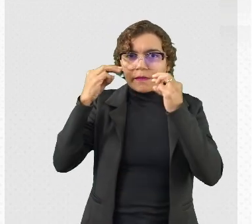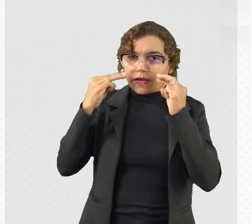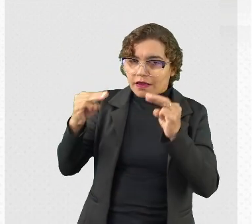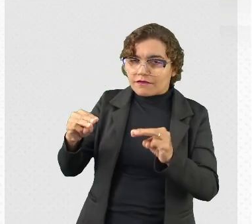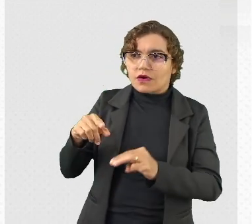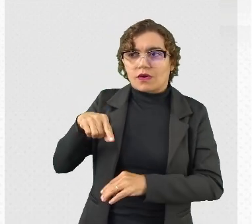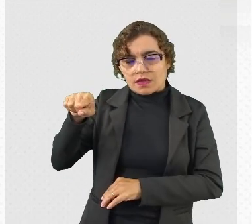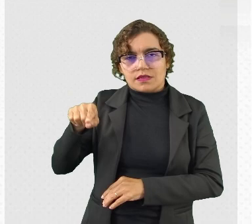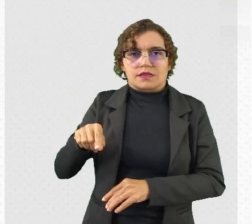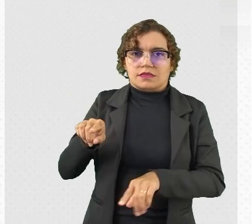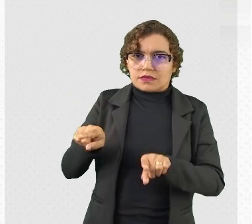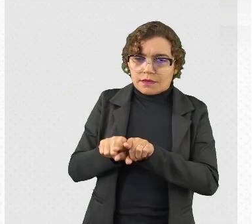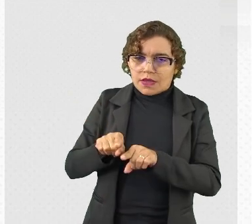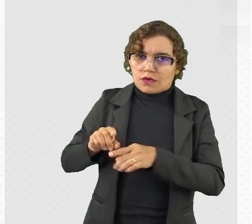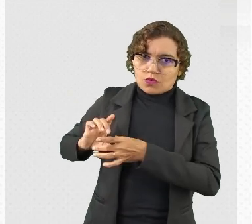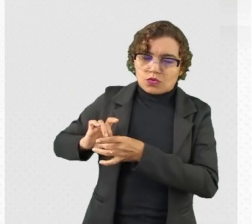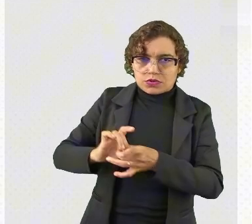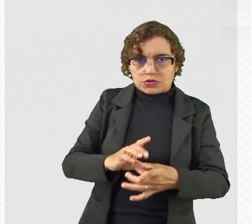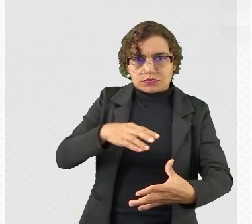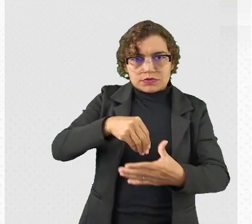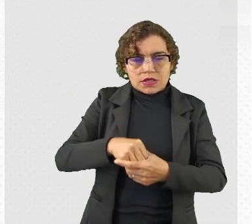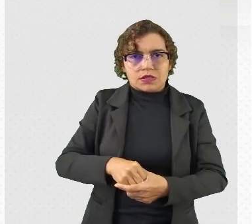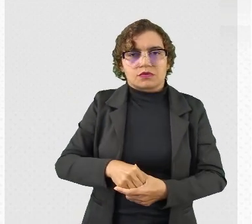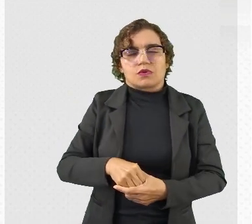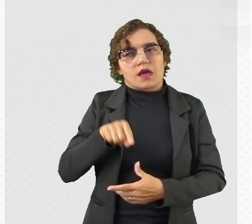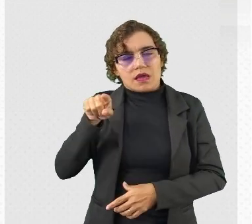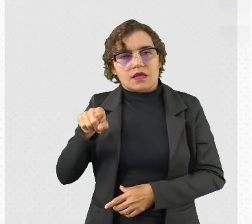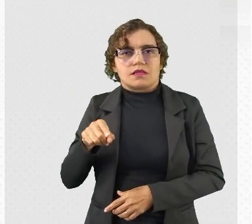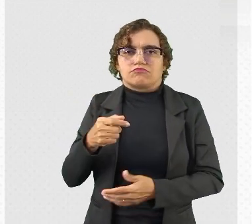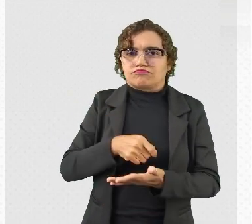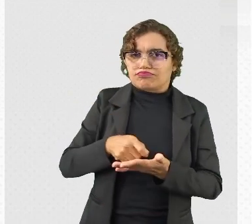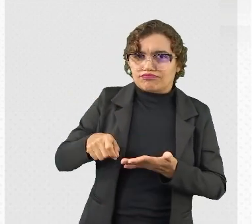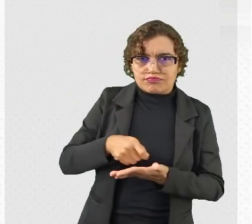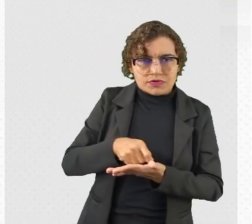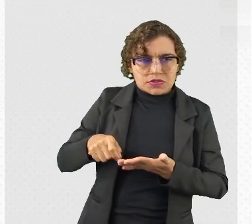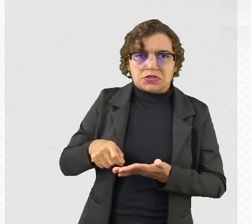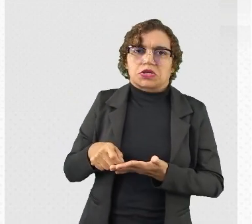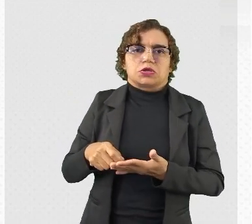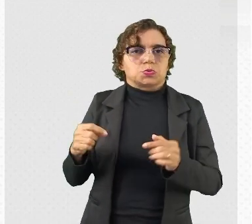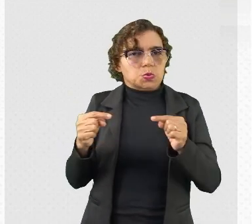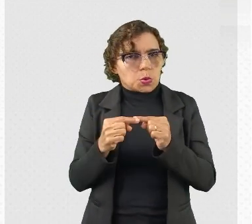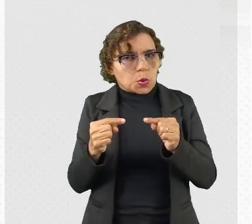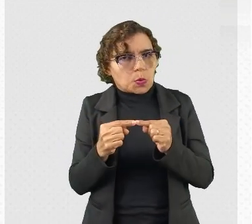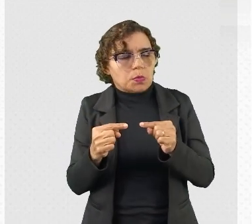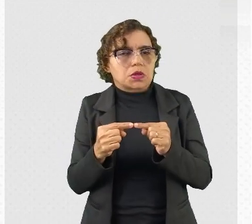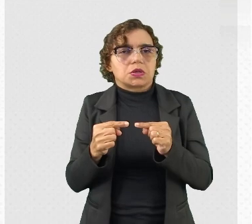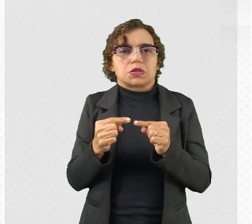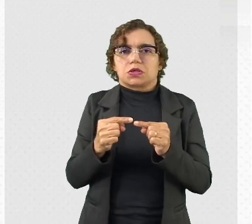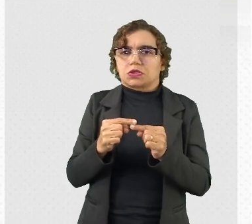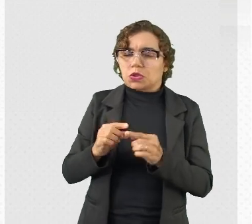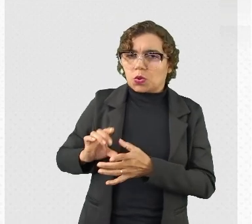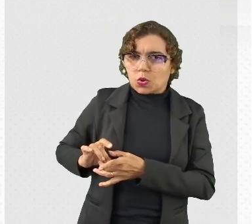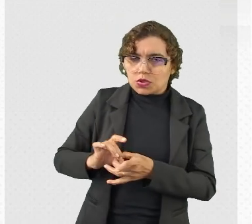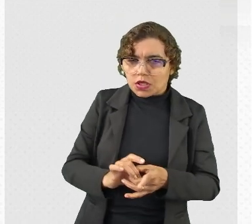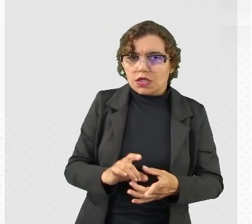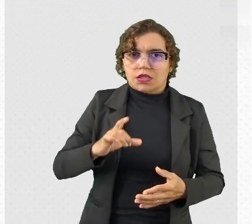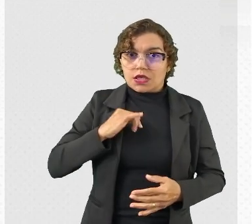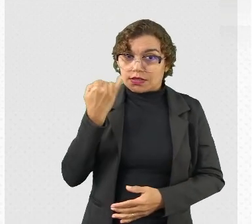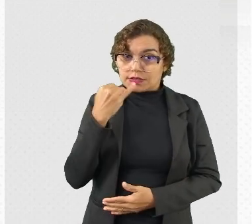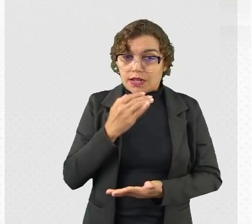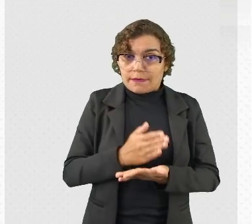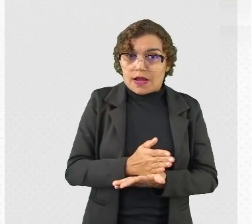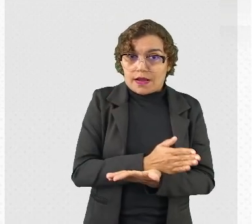ele está inserido. Nenhum filósofo escreve alguma coisa fora do seu contexto, né? Então ele está naquele contexto de Itália fragmentada e